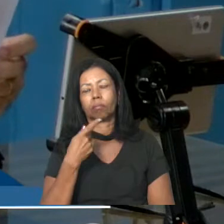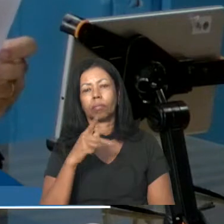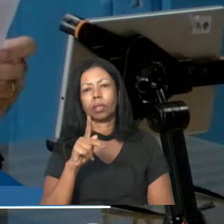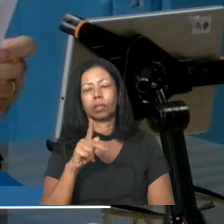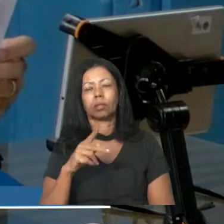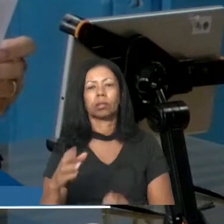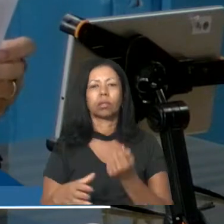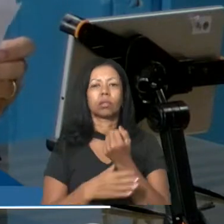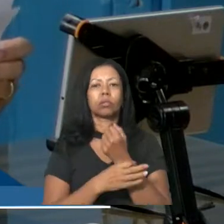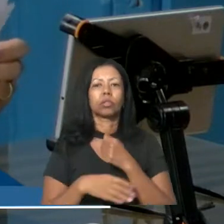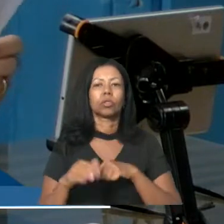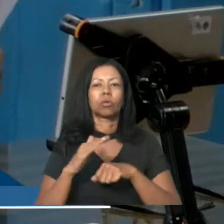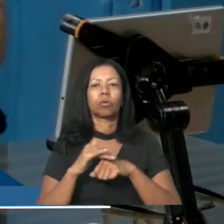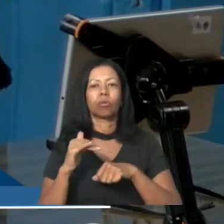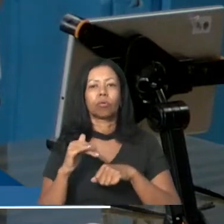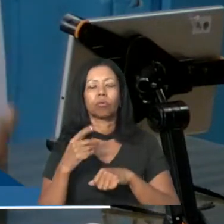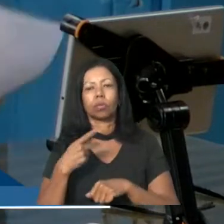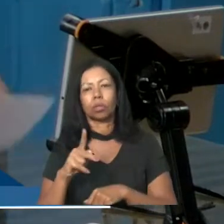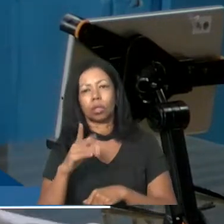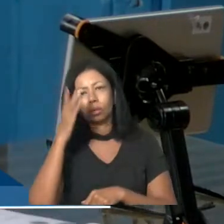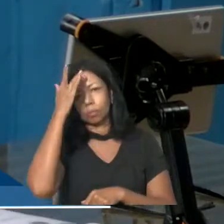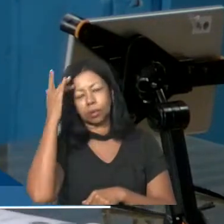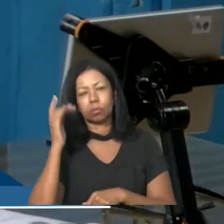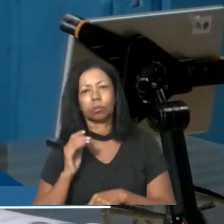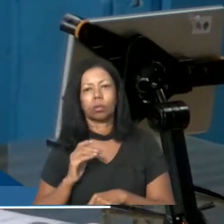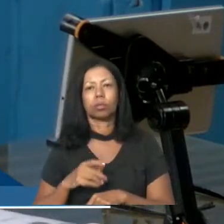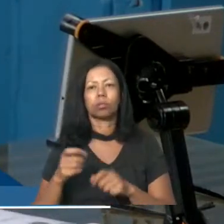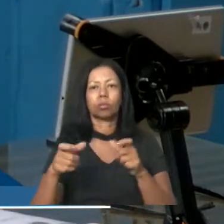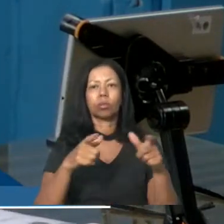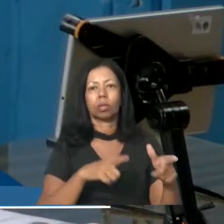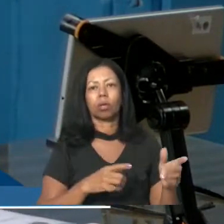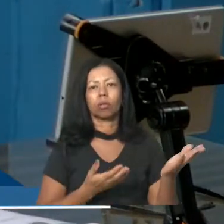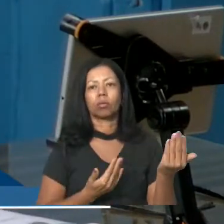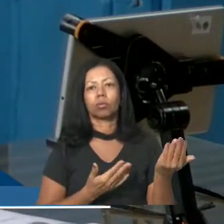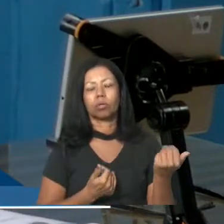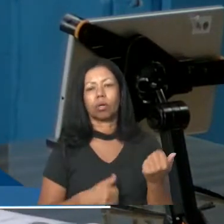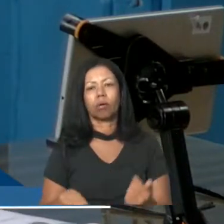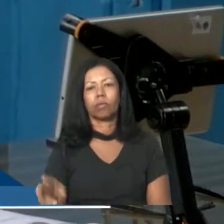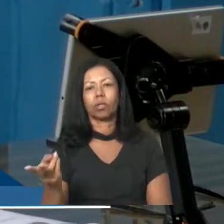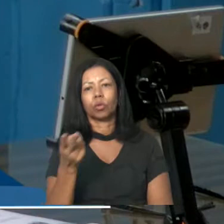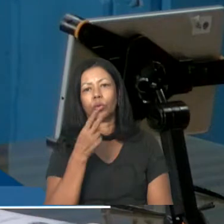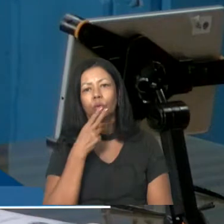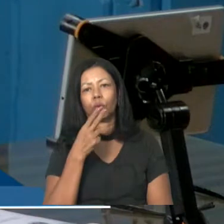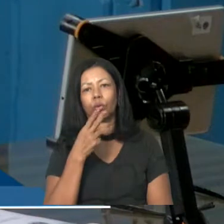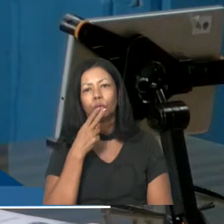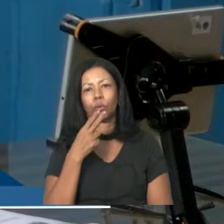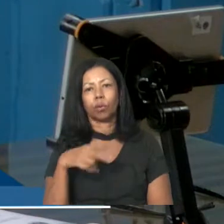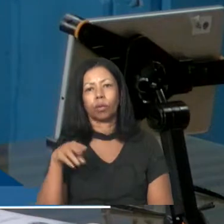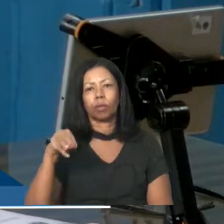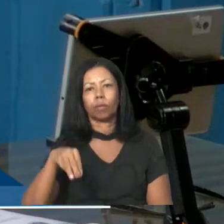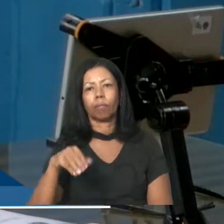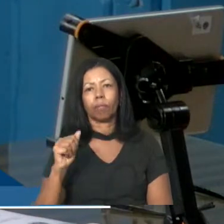garantir conforto e segurança aos frequentadores do local. Jovem fumando maconha. Que é isso?